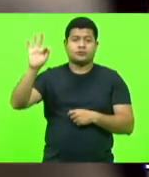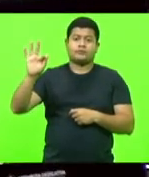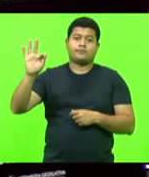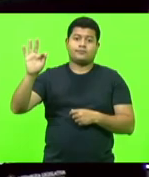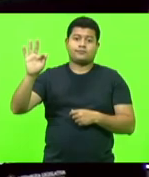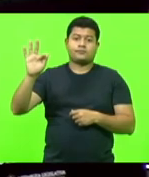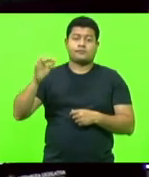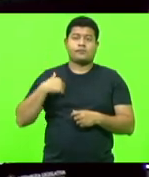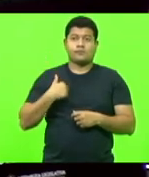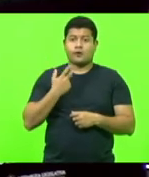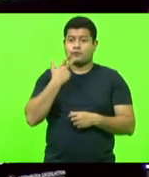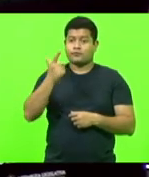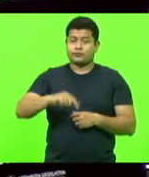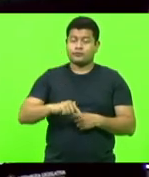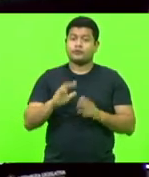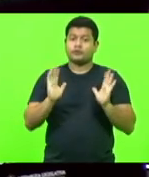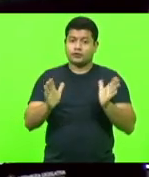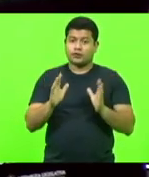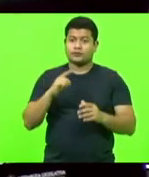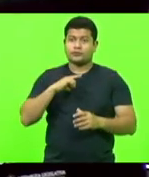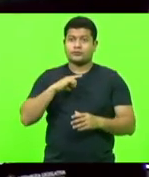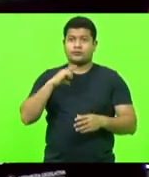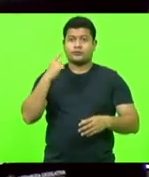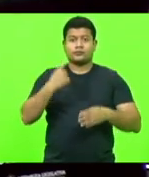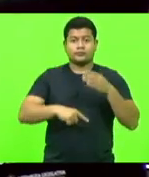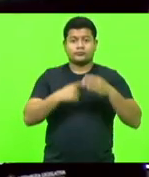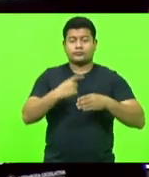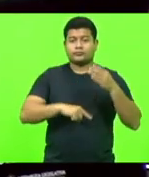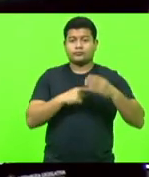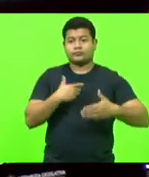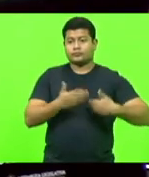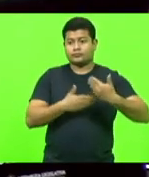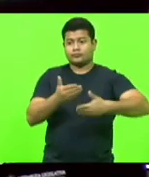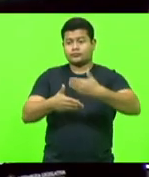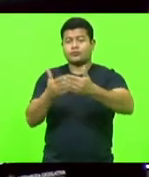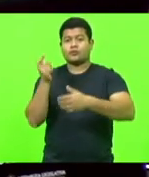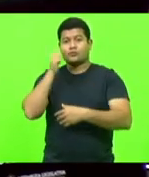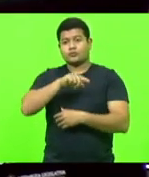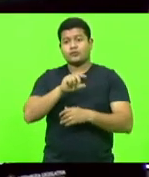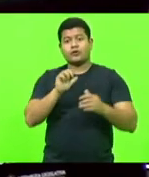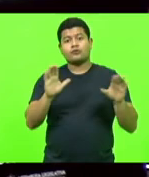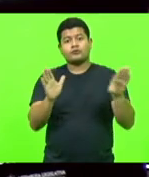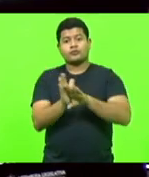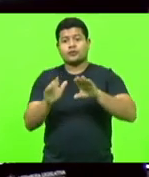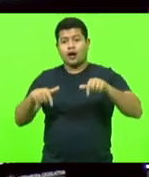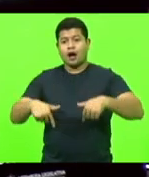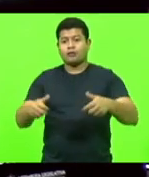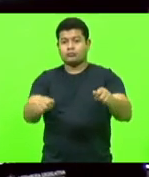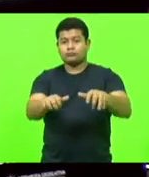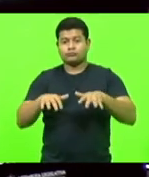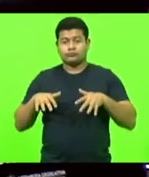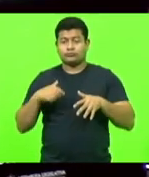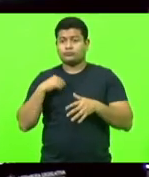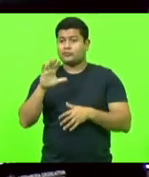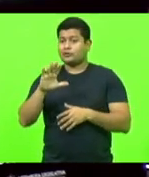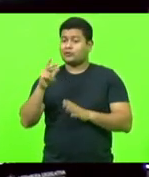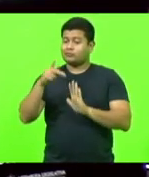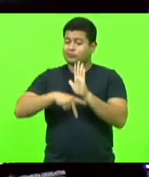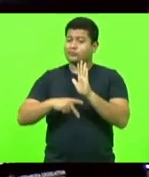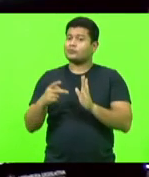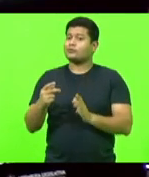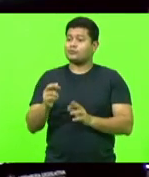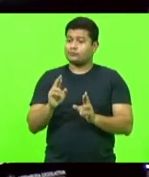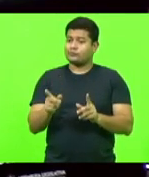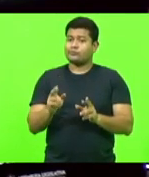Repito, apesar de nós ter dado esse aval nas comissões, mas é um projeto bastante polêmico e eu